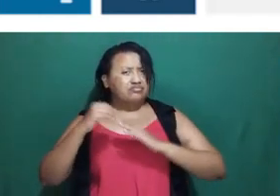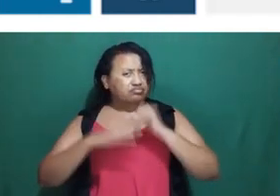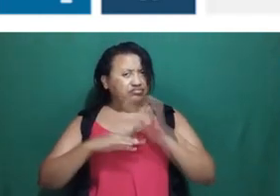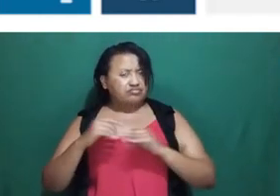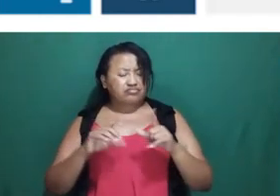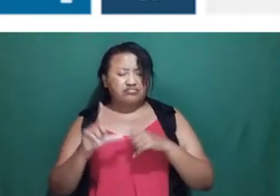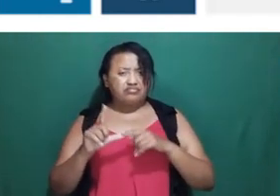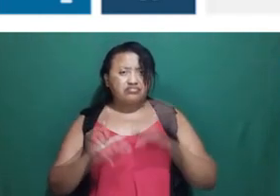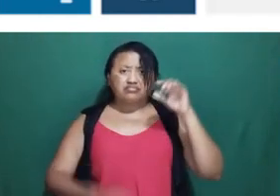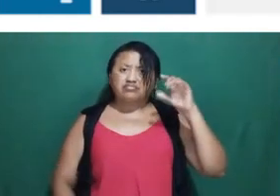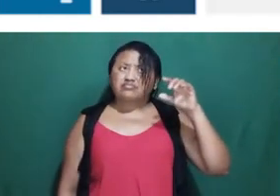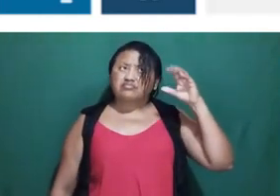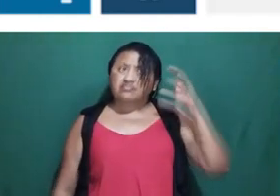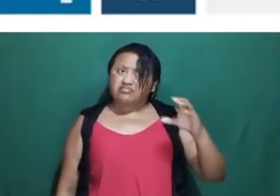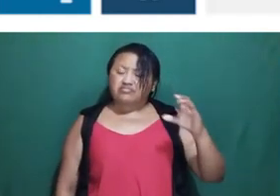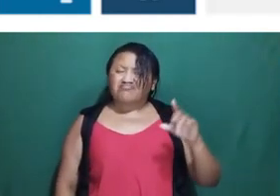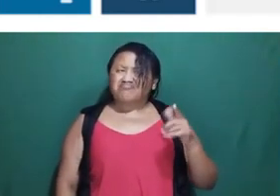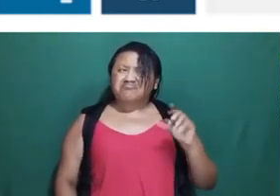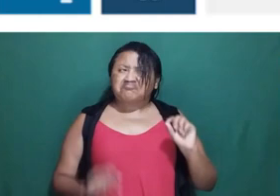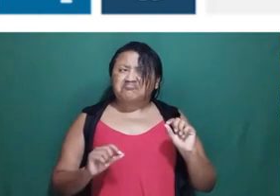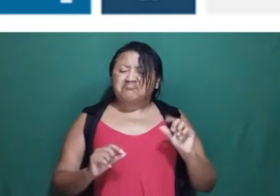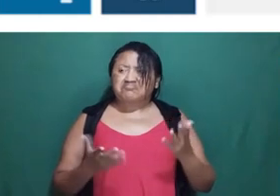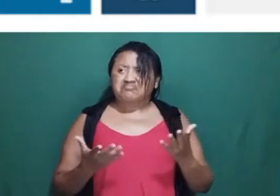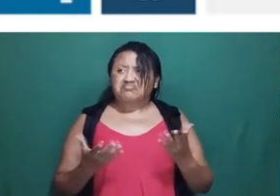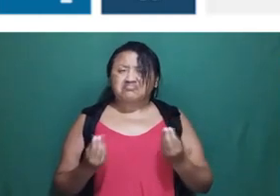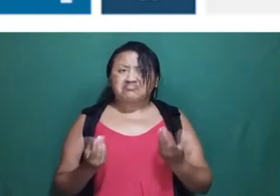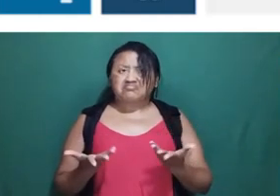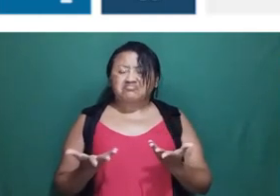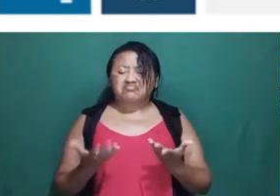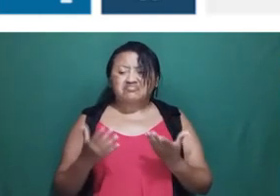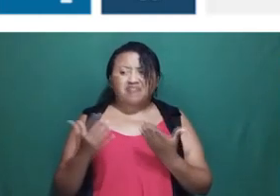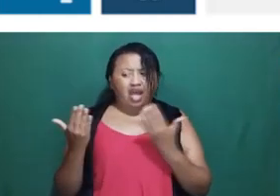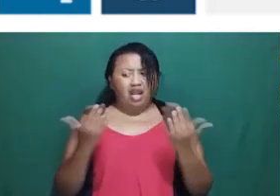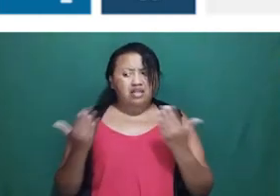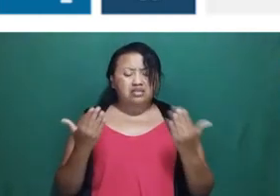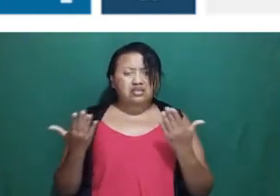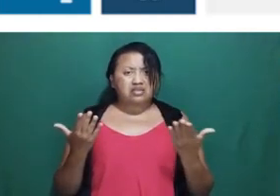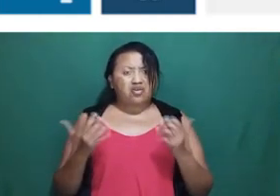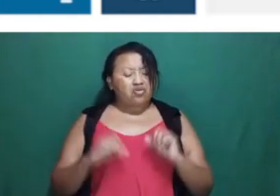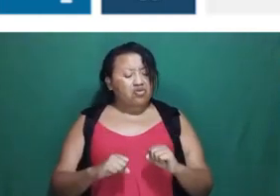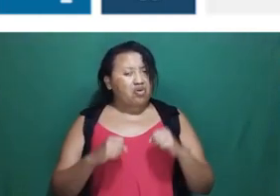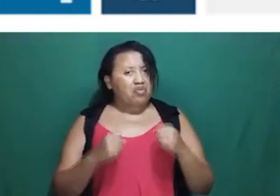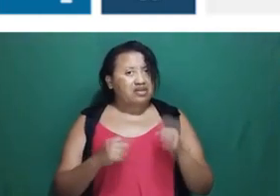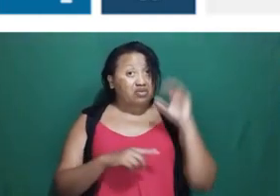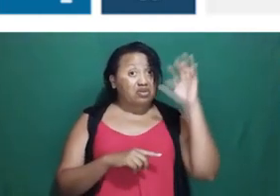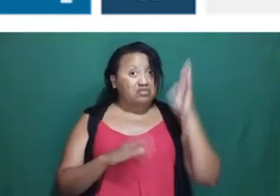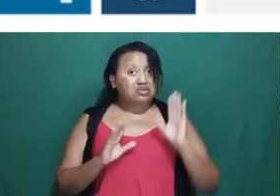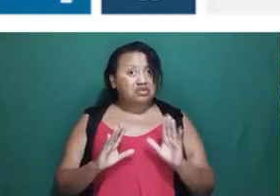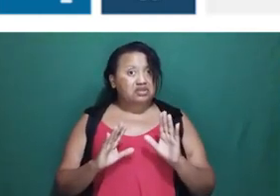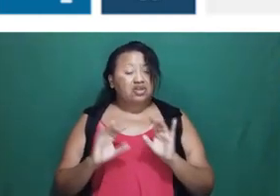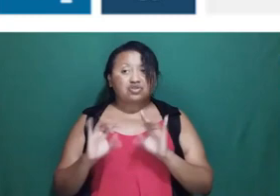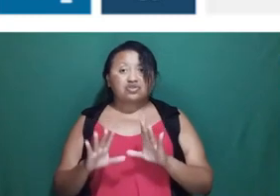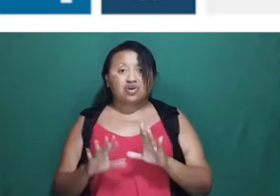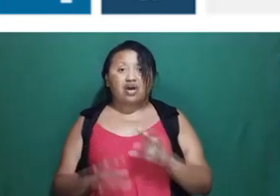né observa que ele não tá muito relacionado com esse combate às alterações climáticas são muito relacionada ao